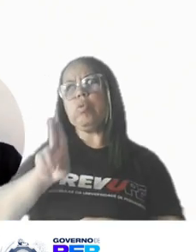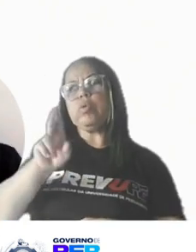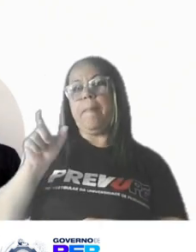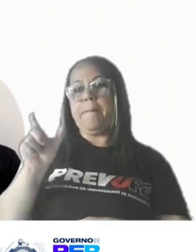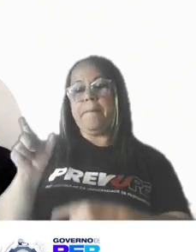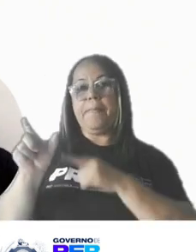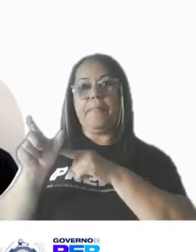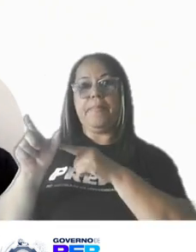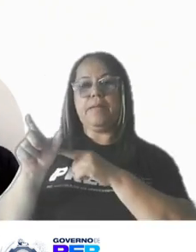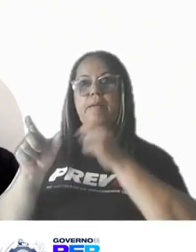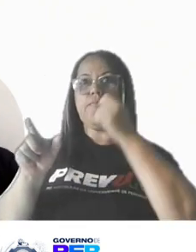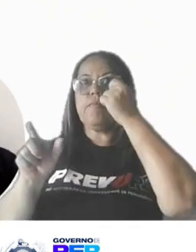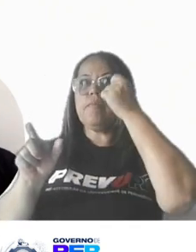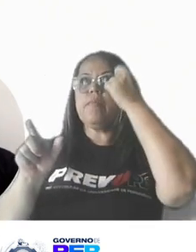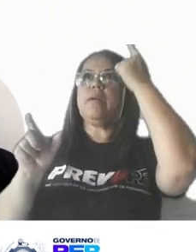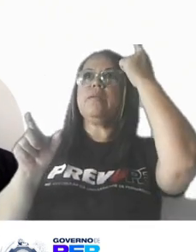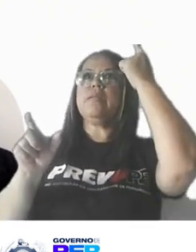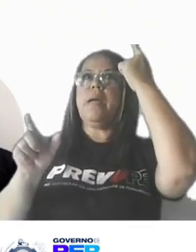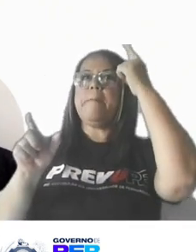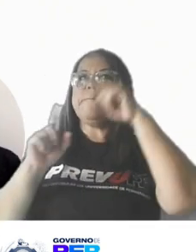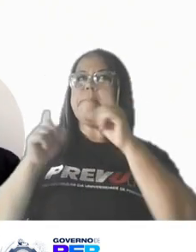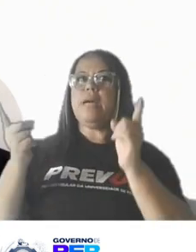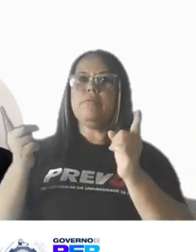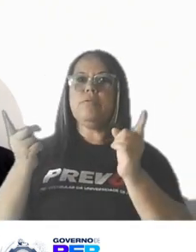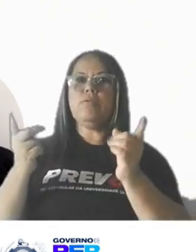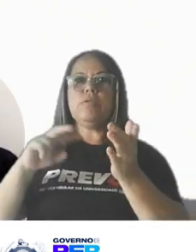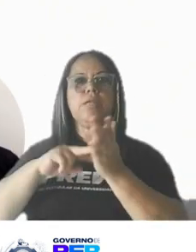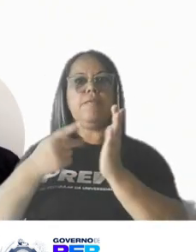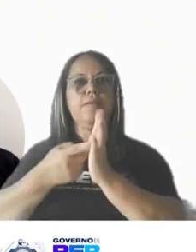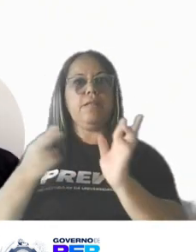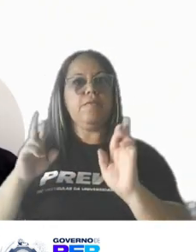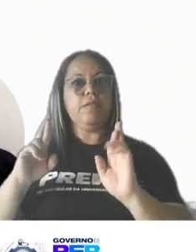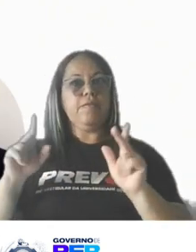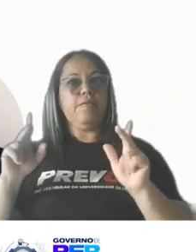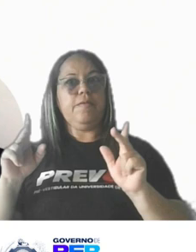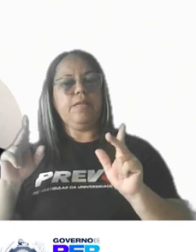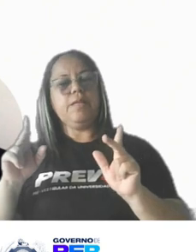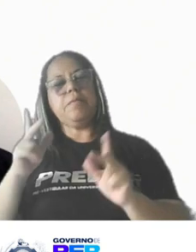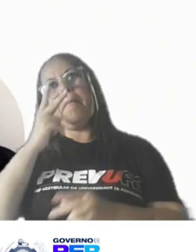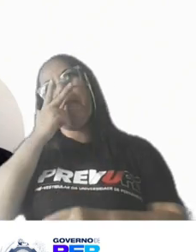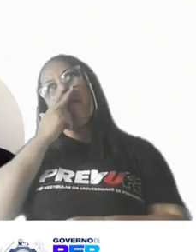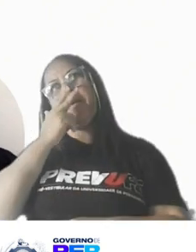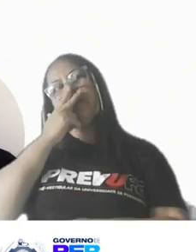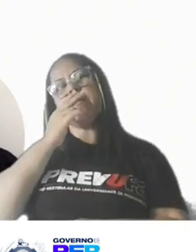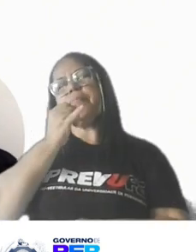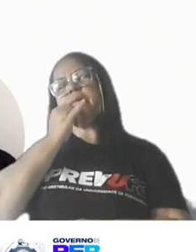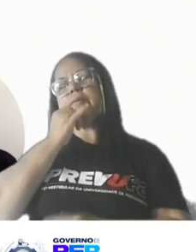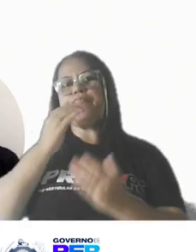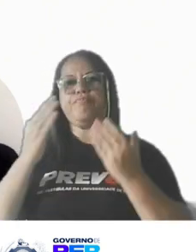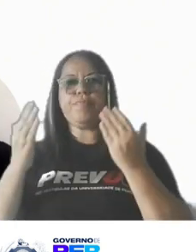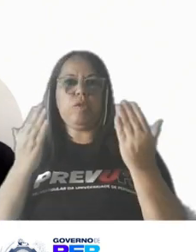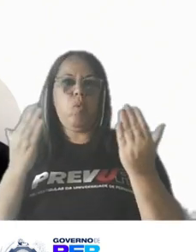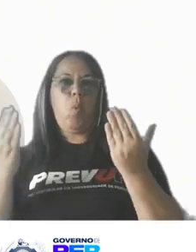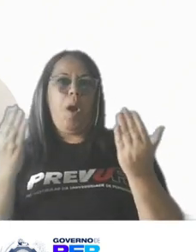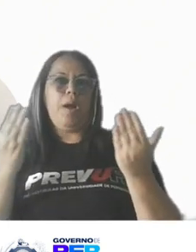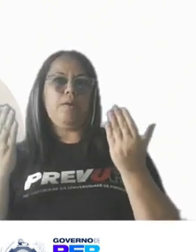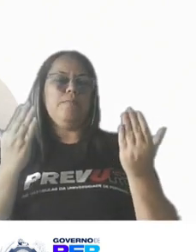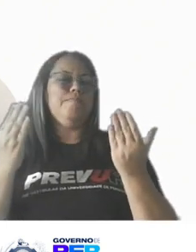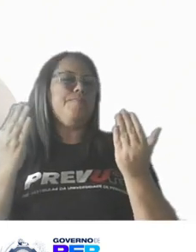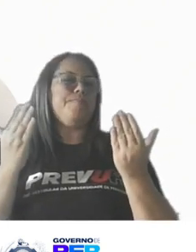em usar um termo ou uma ideia com um sentido de outro que vai ter uma relação de semelhança. É quando eu faço uma comparação